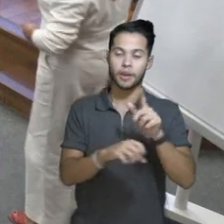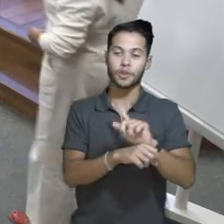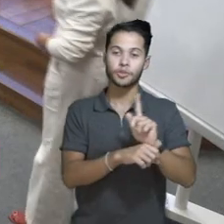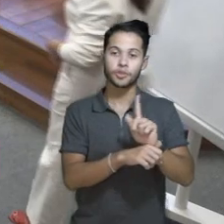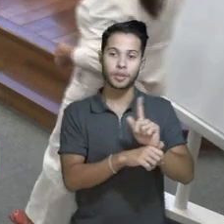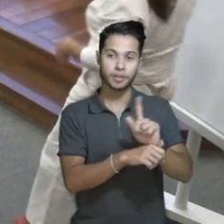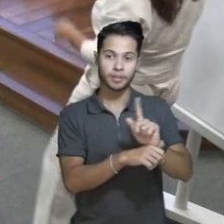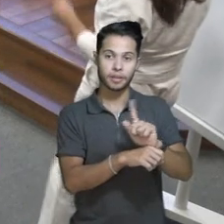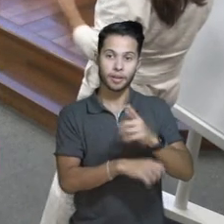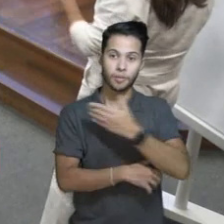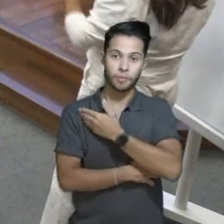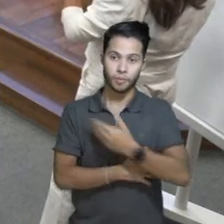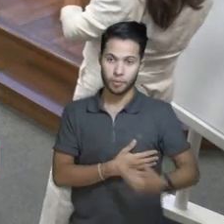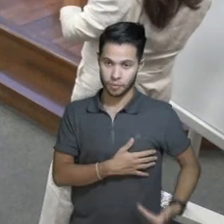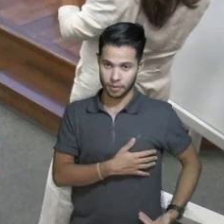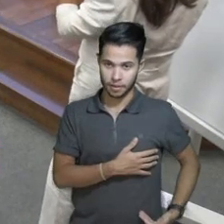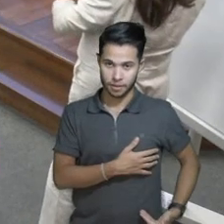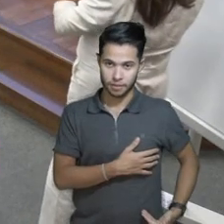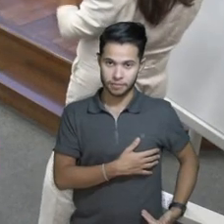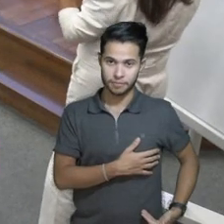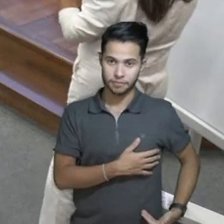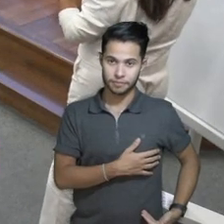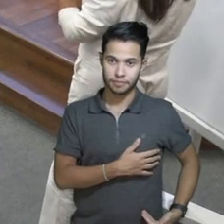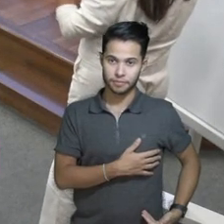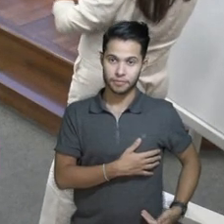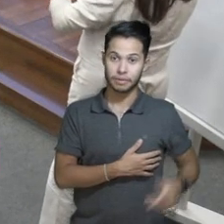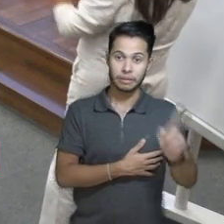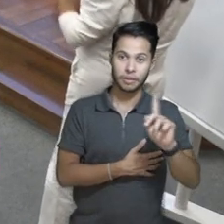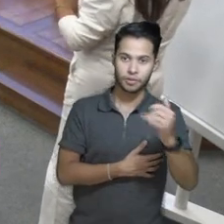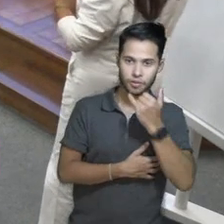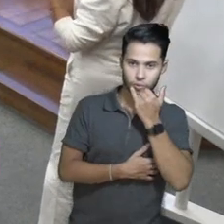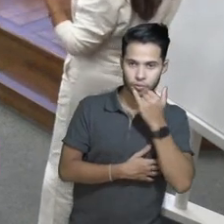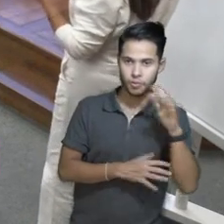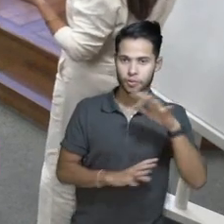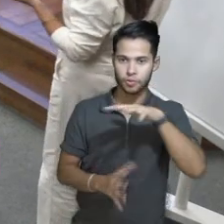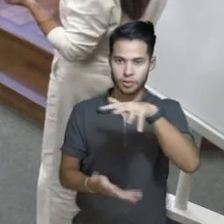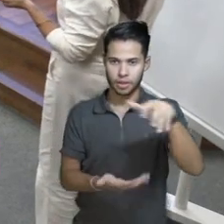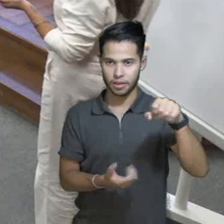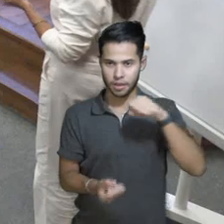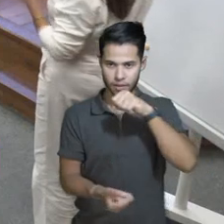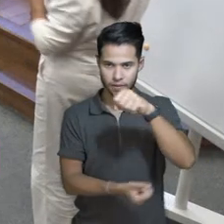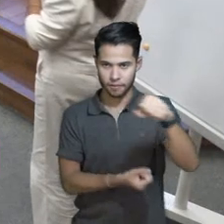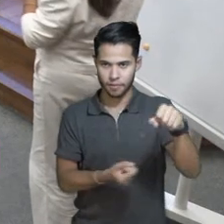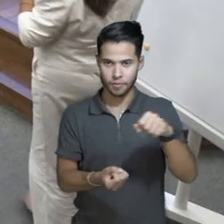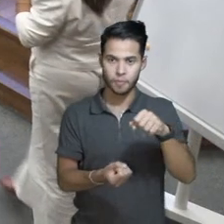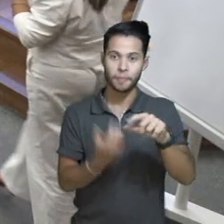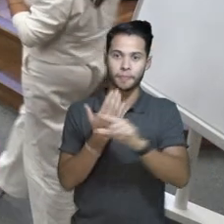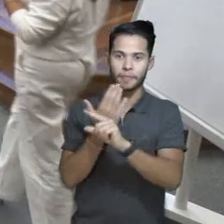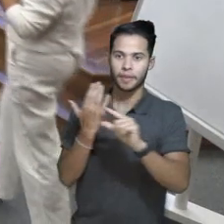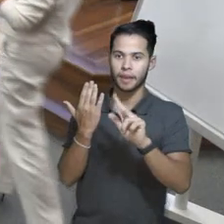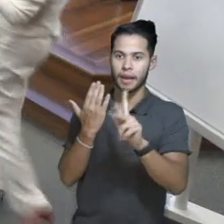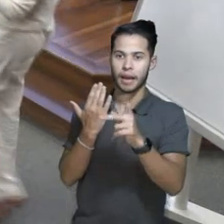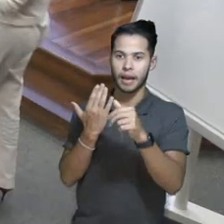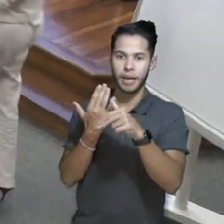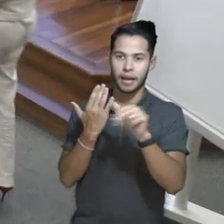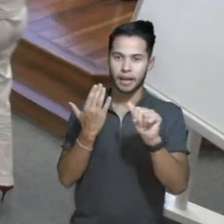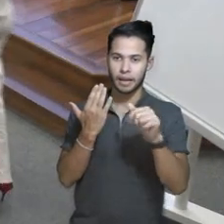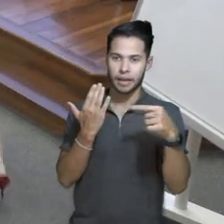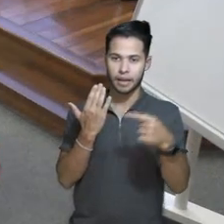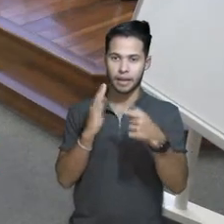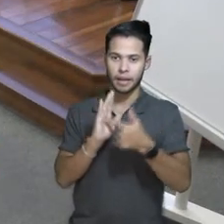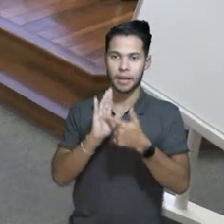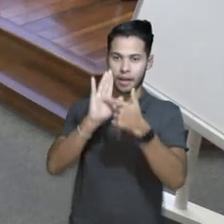eh estão pública ali né ah sustentável as E aí tem a hann harent que ela vai falar que o seu